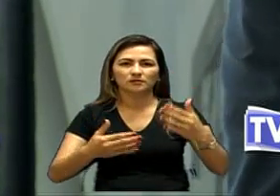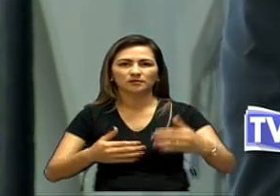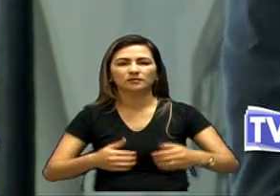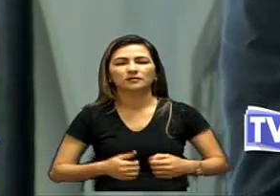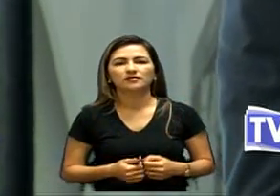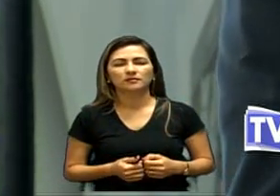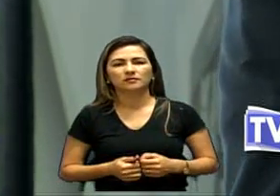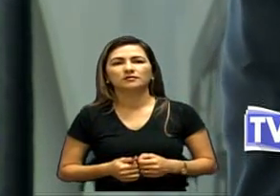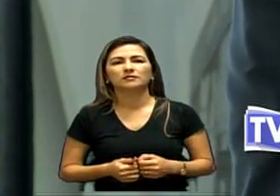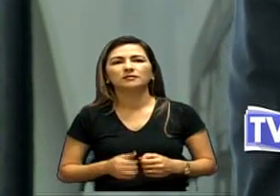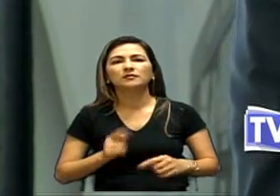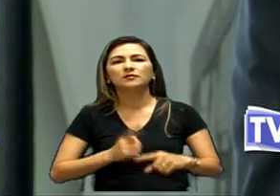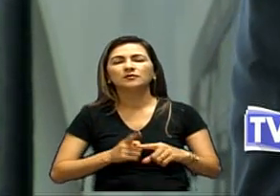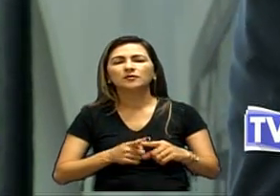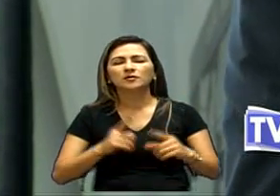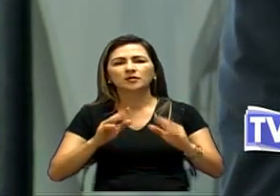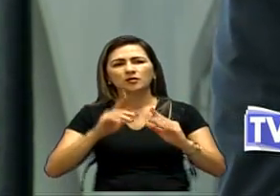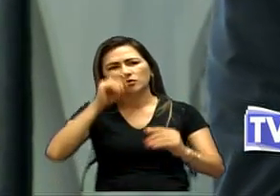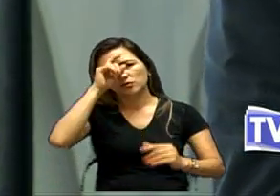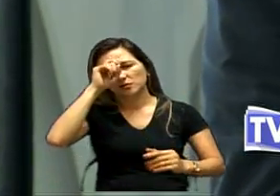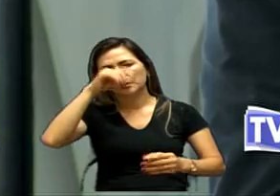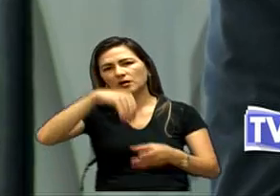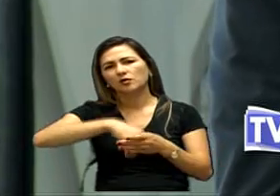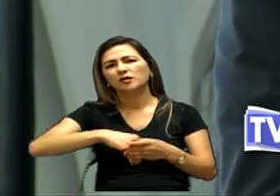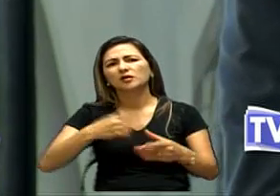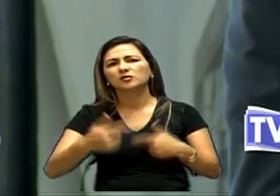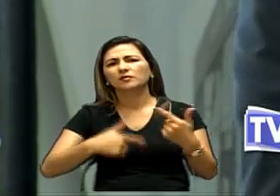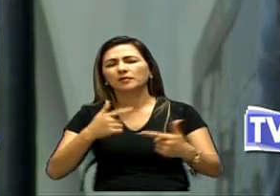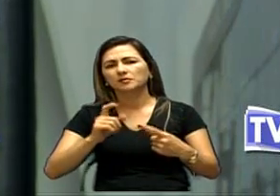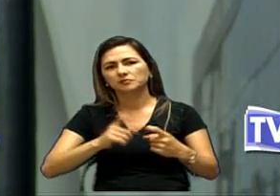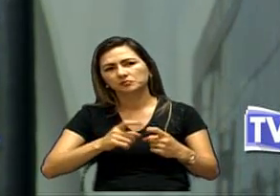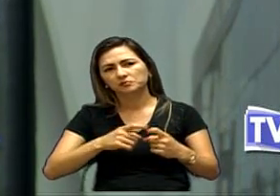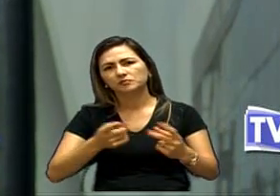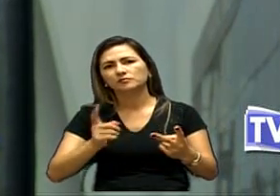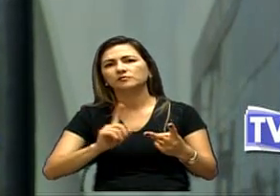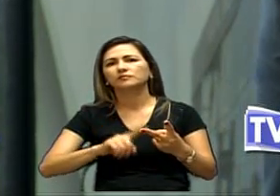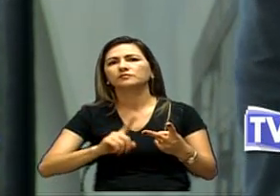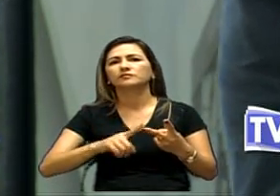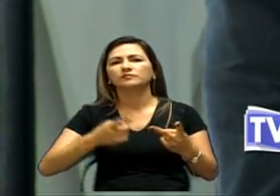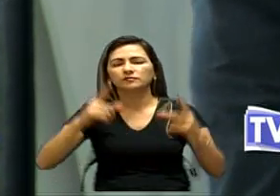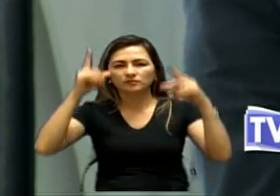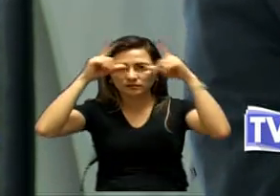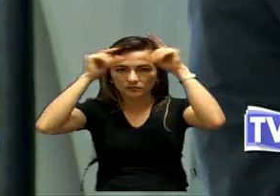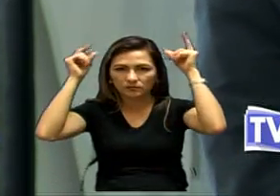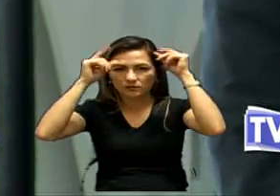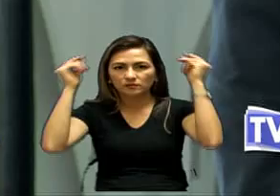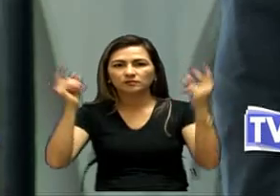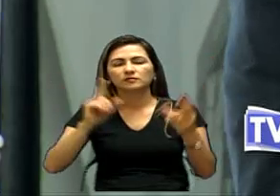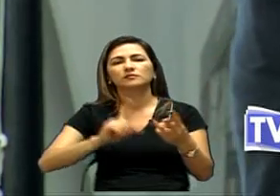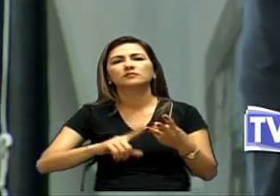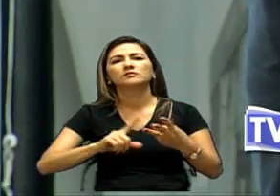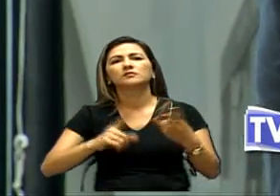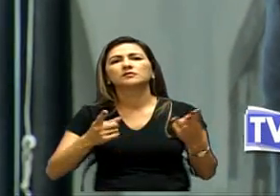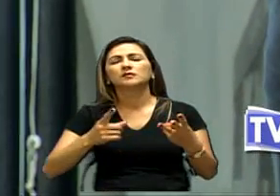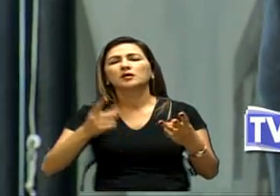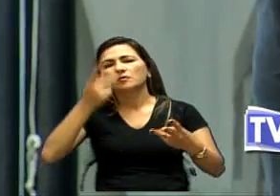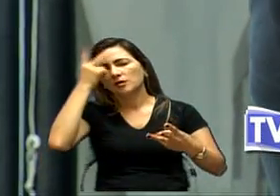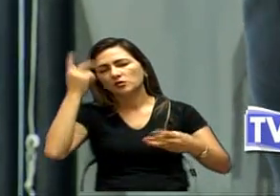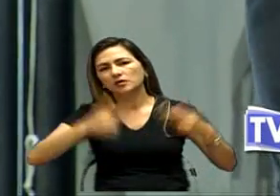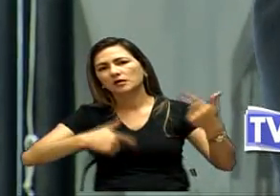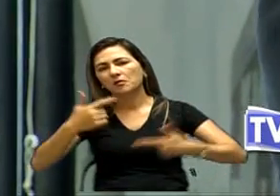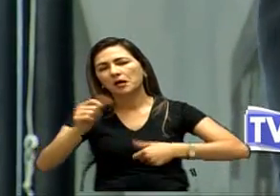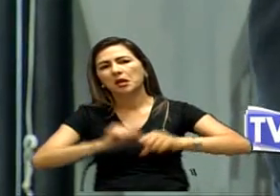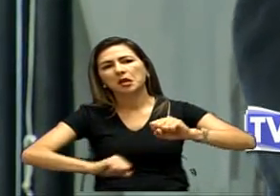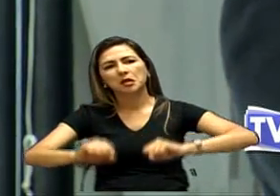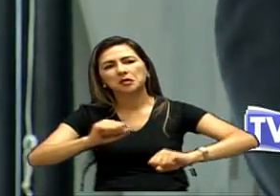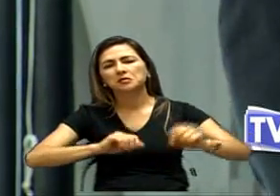área de saúde e profissionais de áreas relacionadas. O vereador Renan já teve aqui a criação do Dia do Profissional de Enfermagem, extremamente